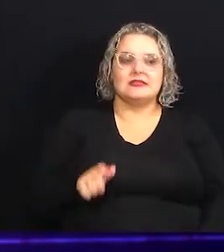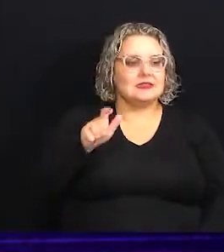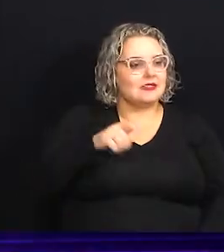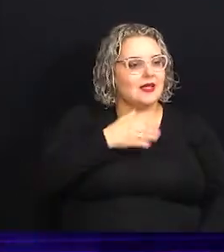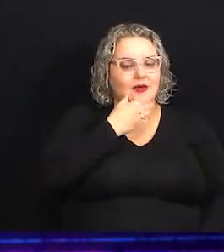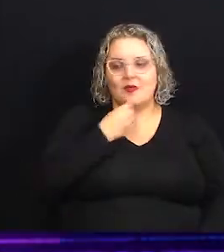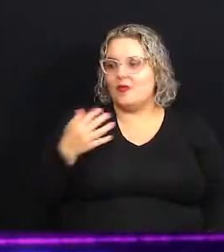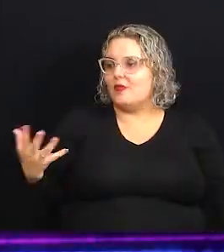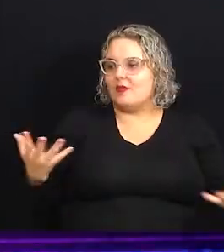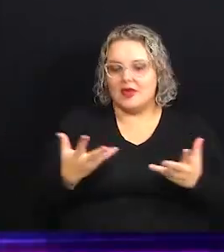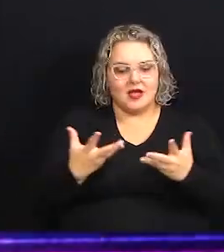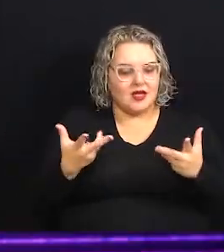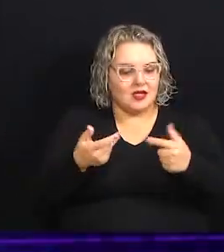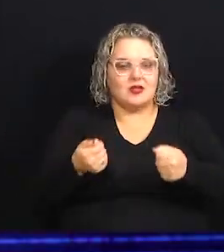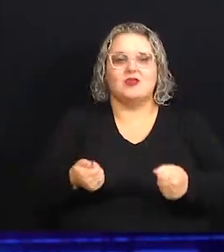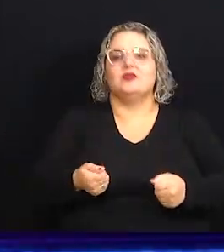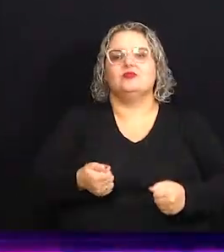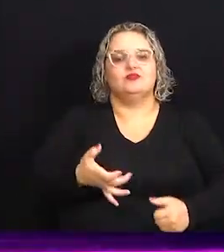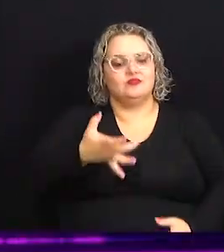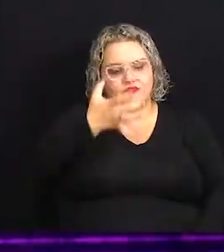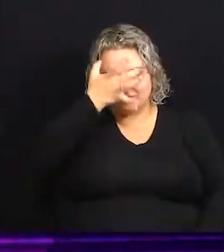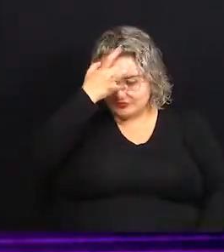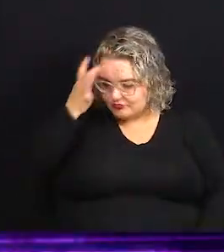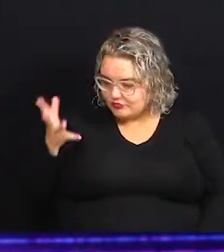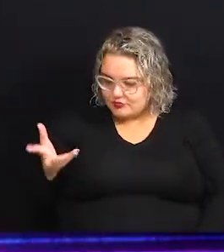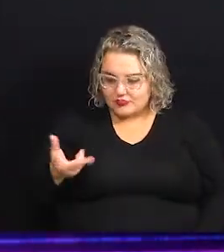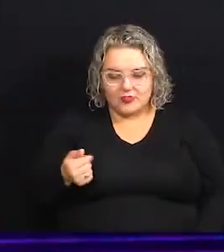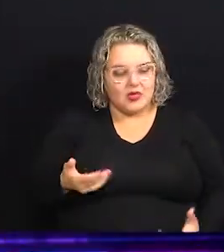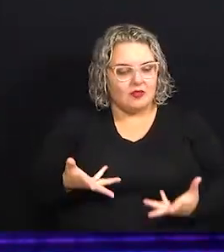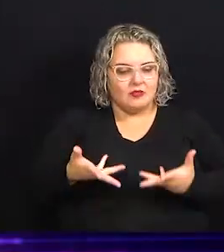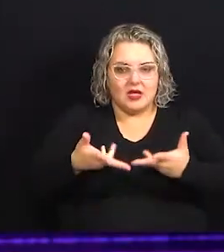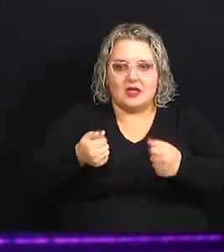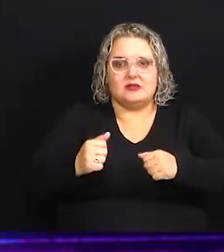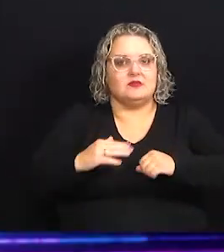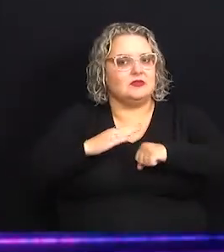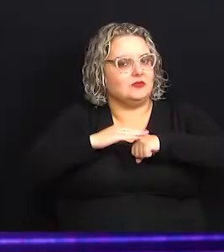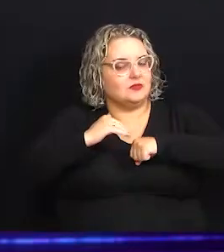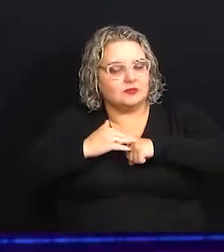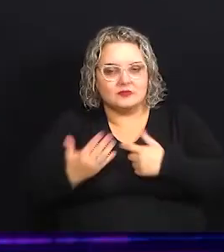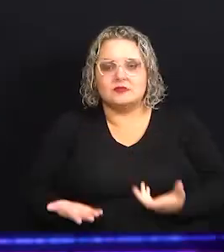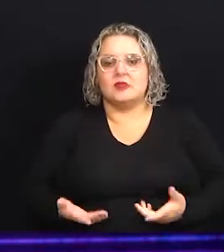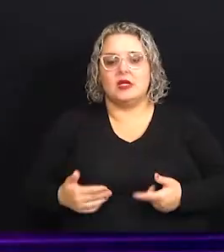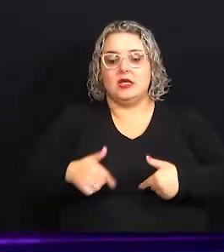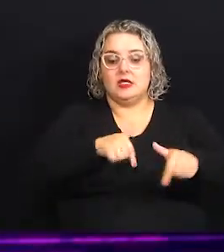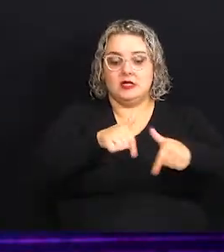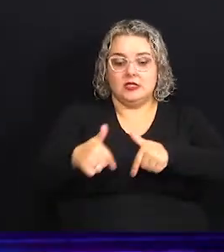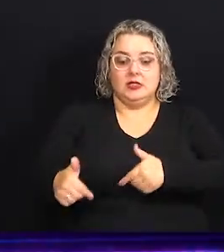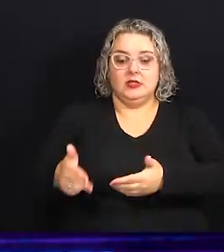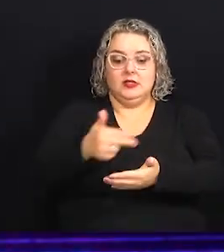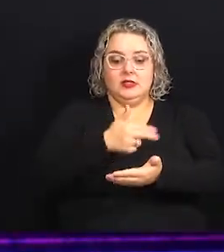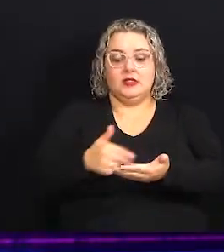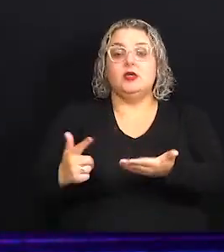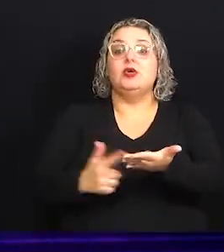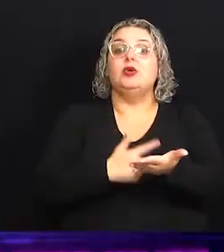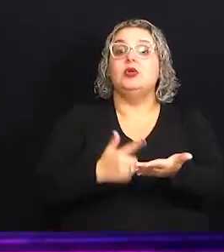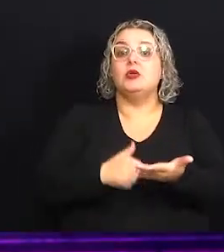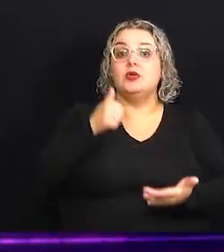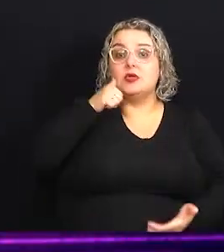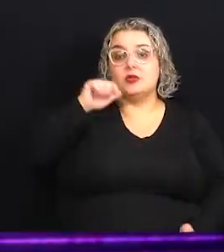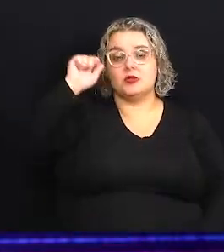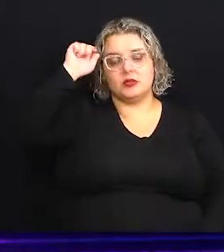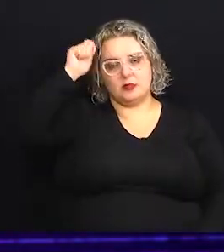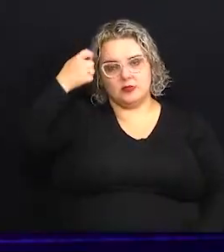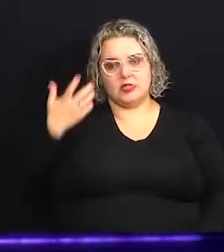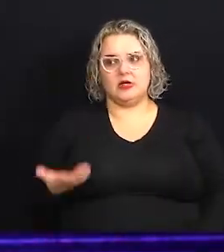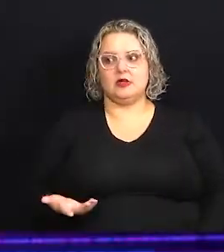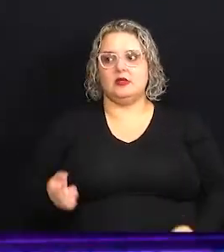cara muito talentoso e muito generoso. Esse trabalho de ilustração do livro da Preta,